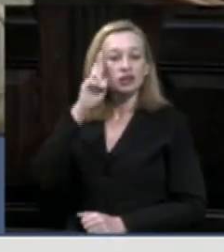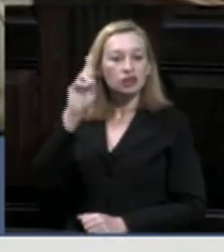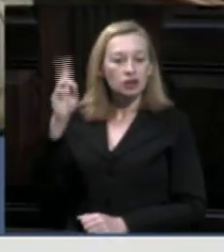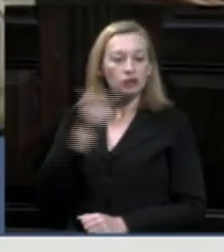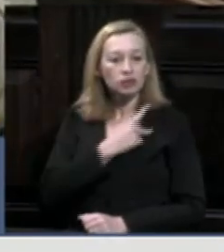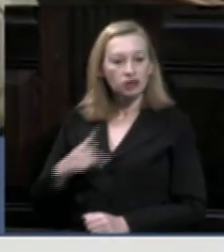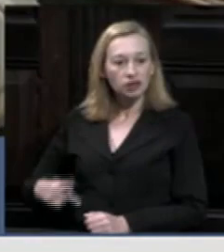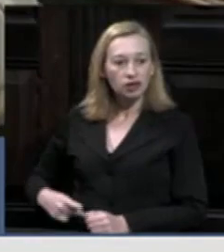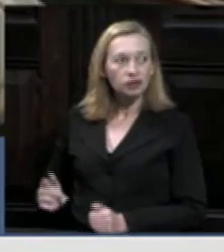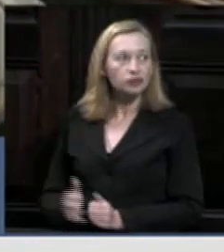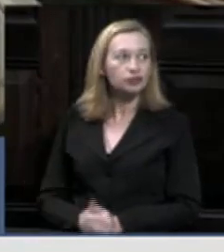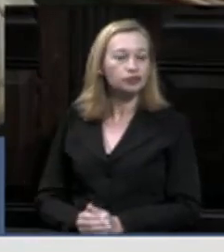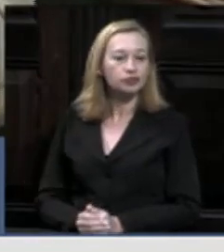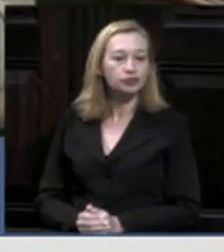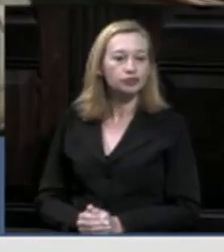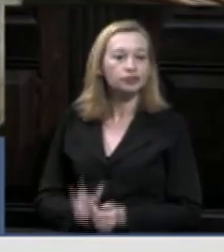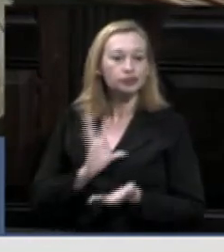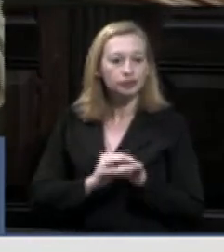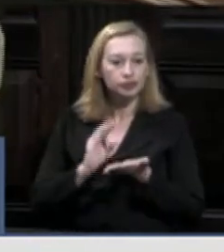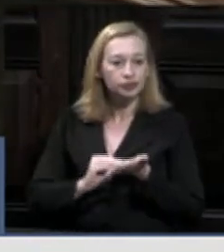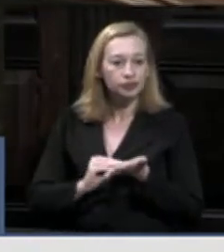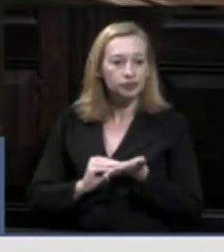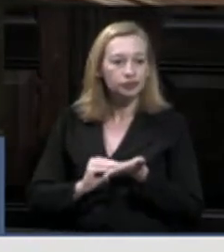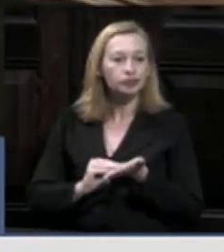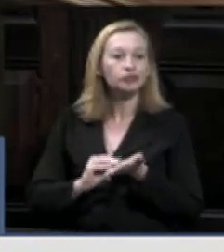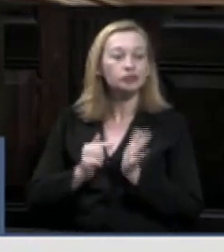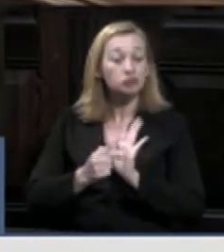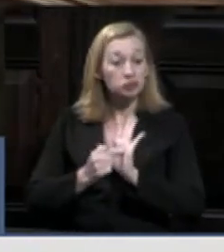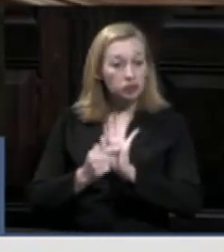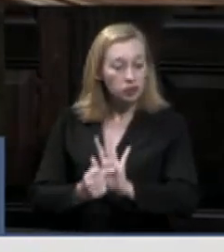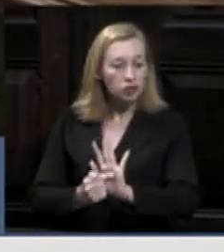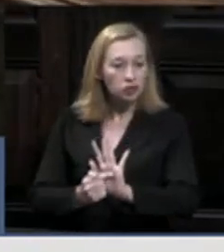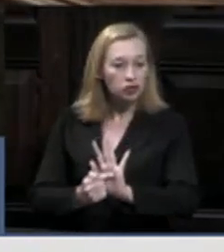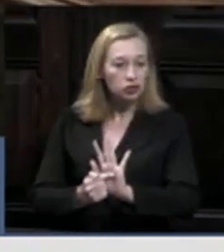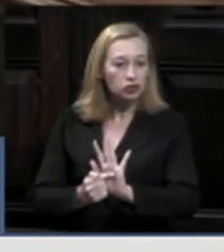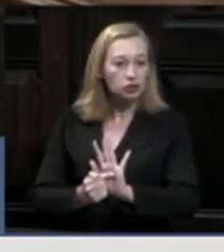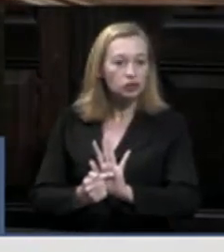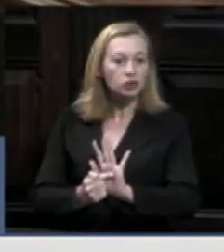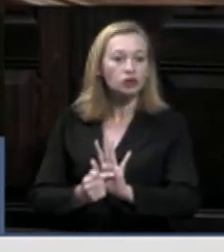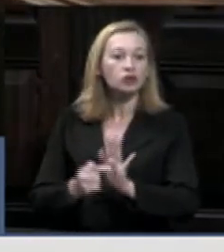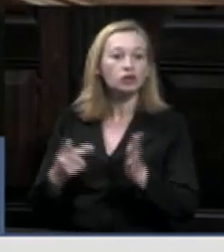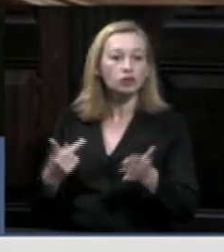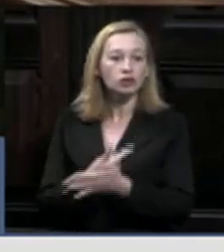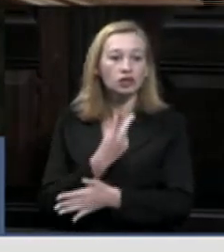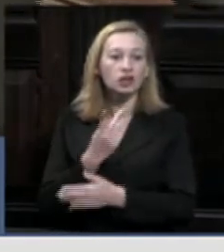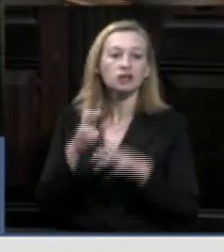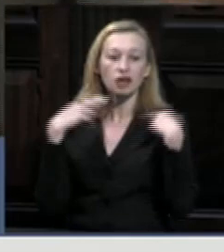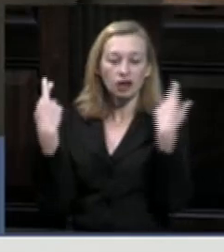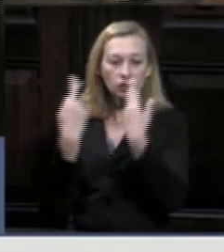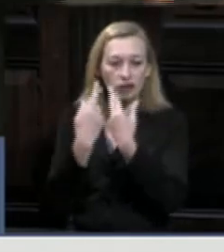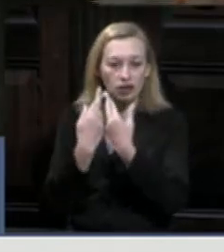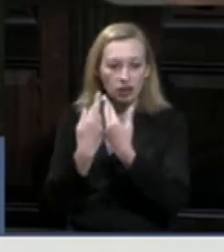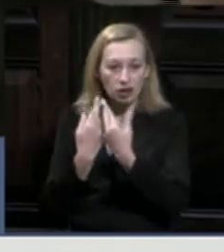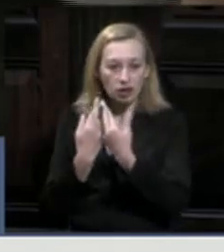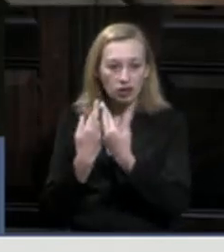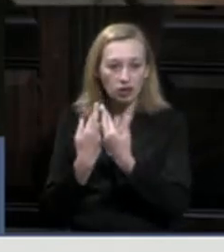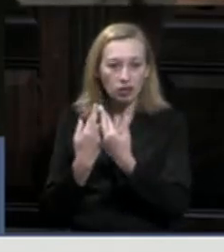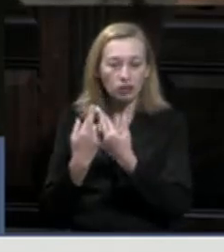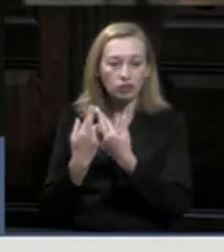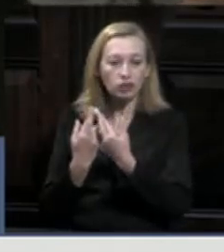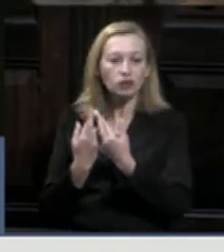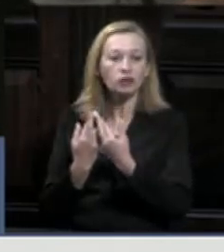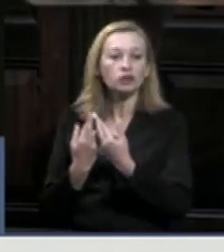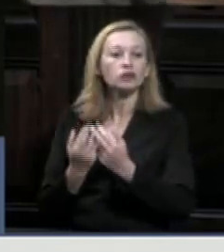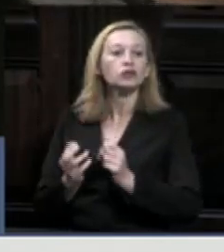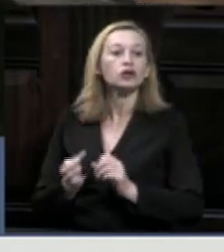presidente a alta reflete com exatidão ocorrido na 72ª sessão